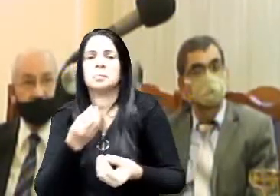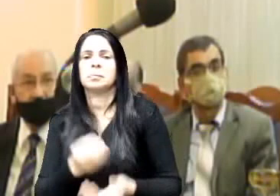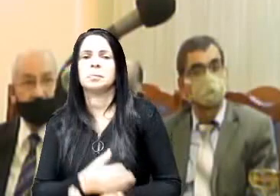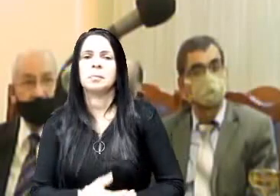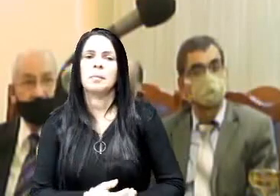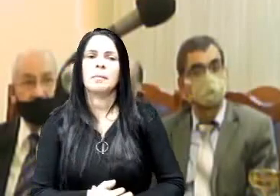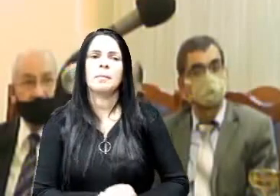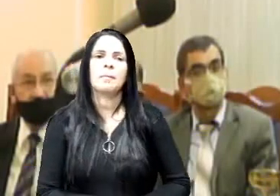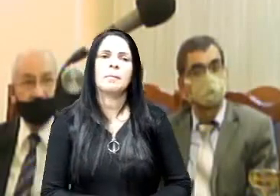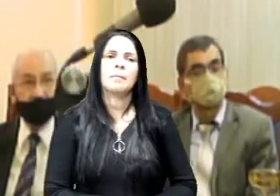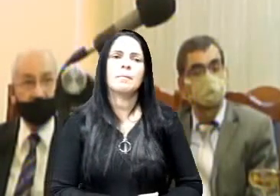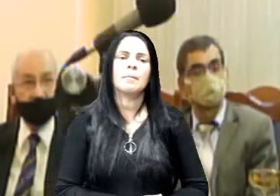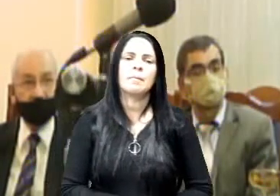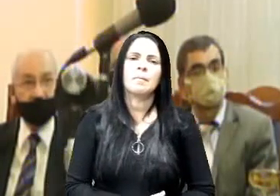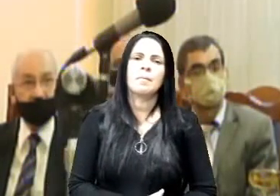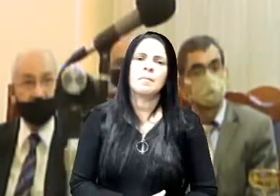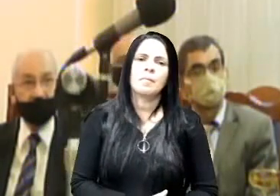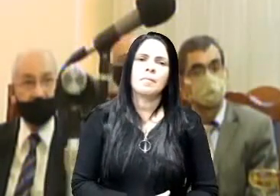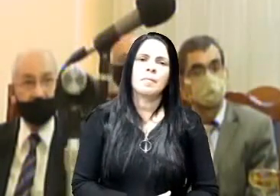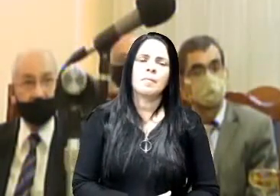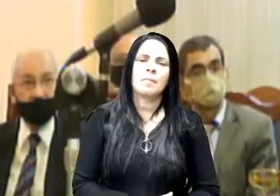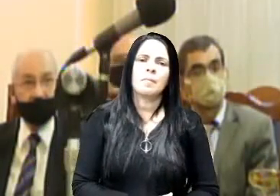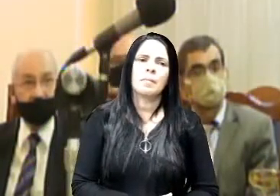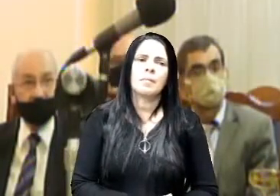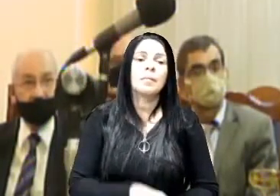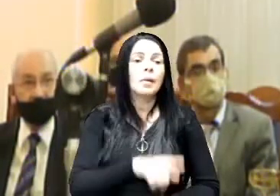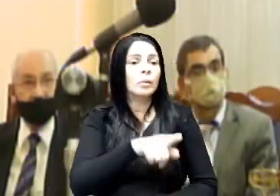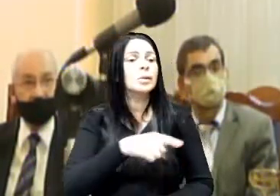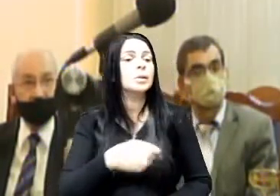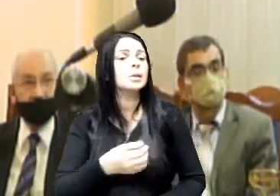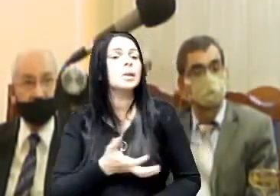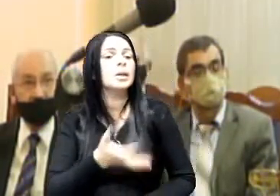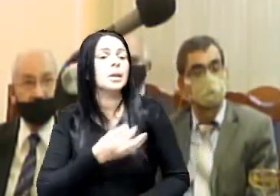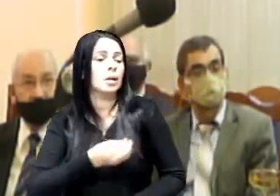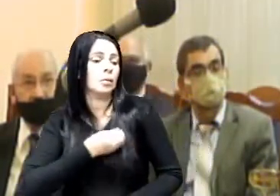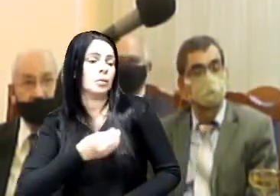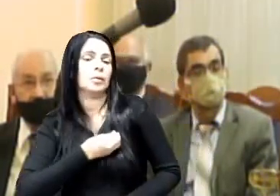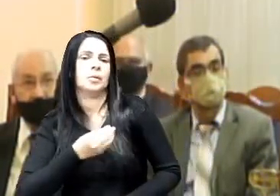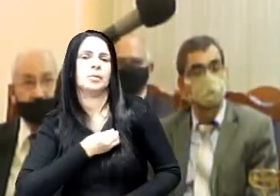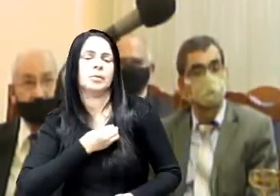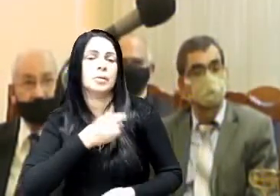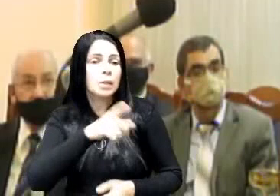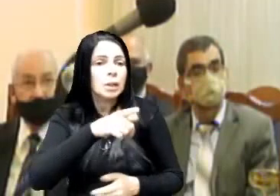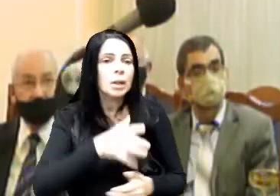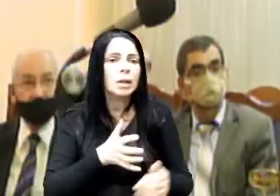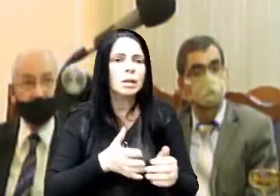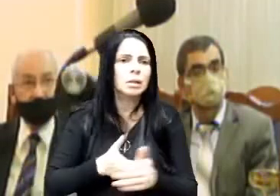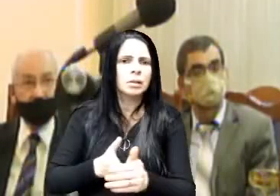devoto de Cristo, um seguidor de Cristo, um religioso, um voltado para Deus?